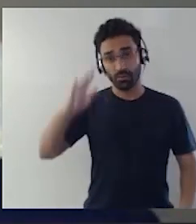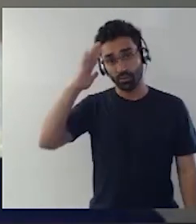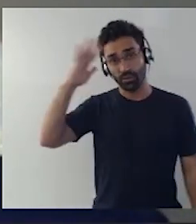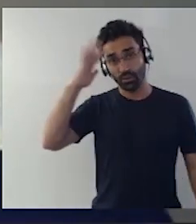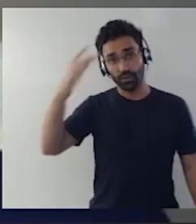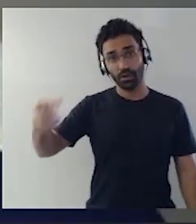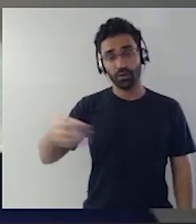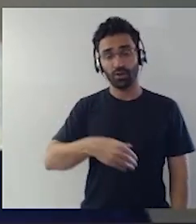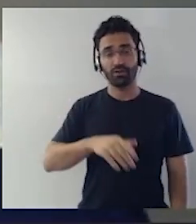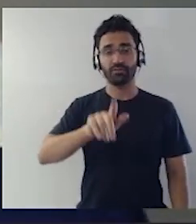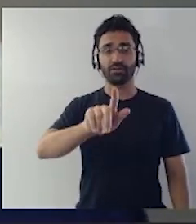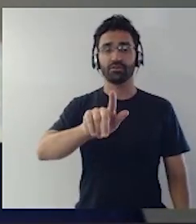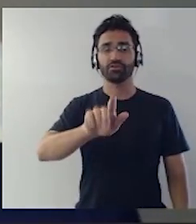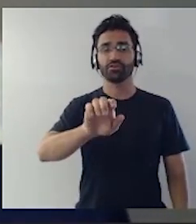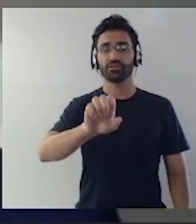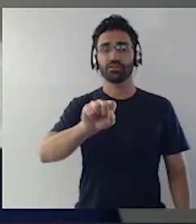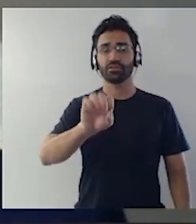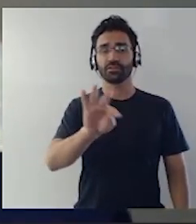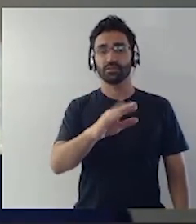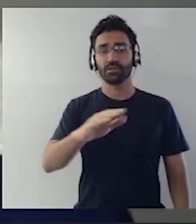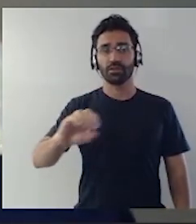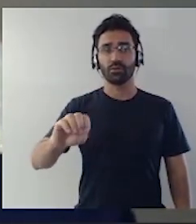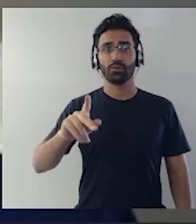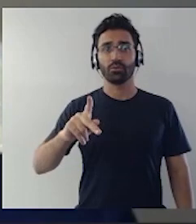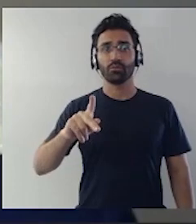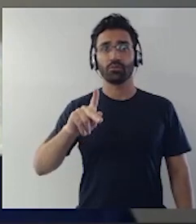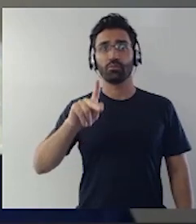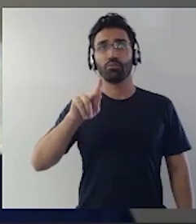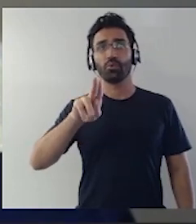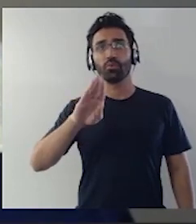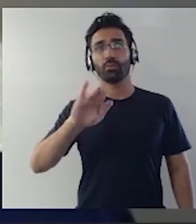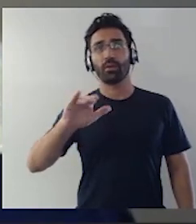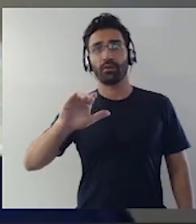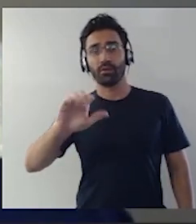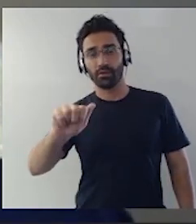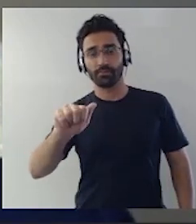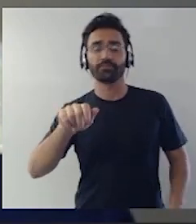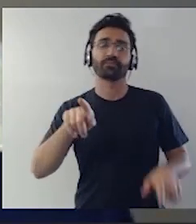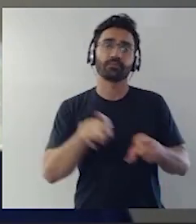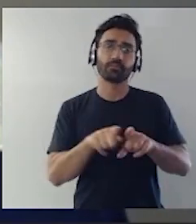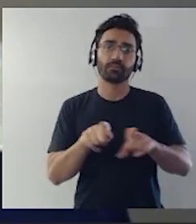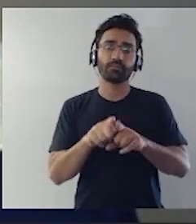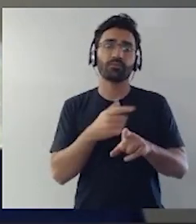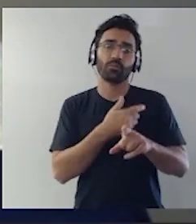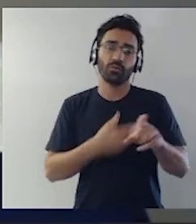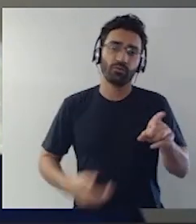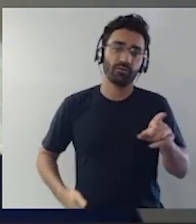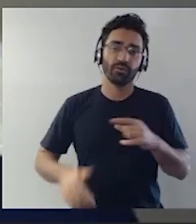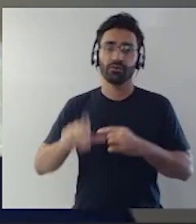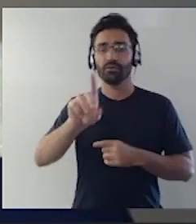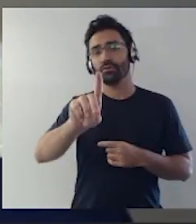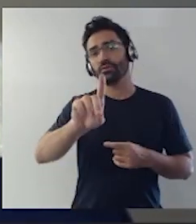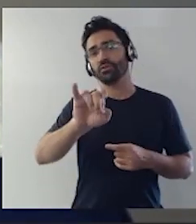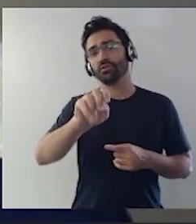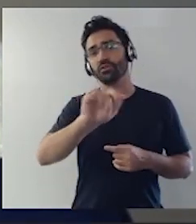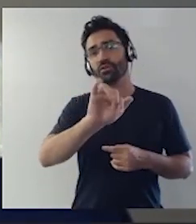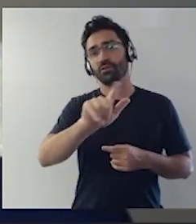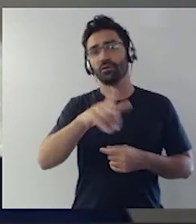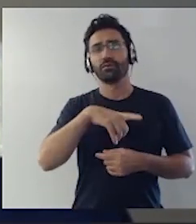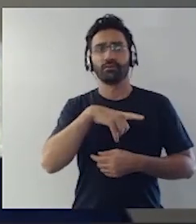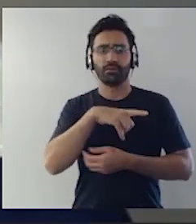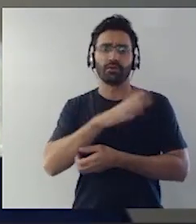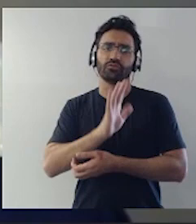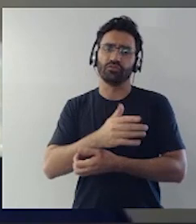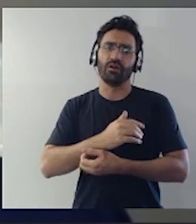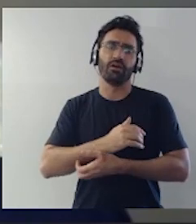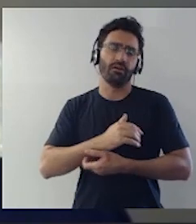gestão pública, e esta, por sua vez, absorvida pela teoria do governo digital, que vem sendo adotado também